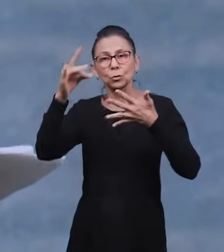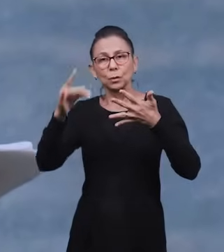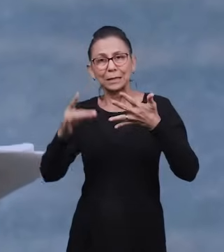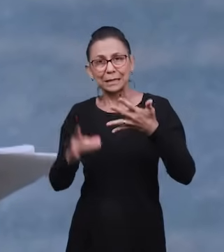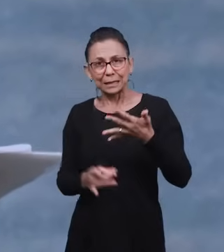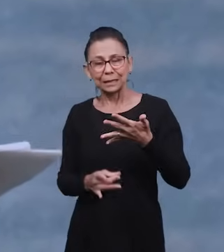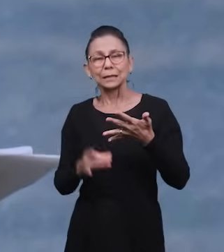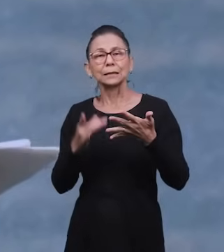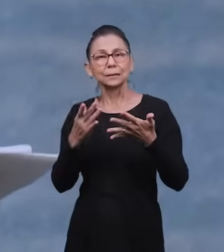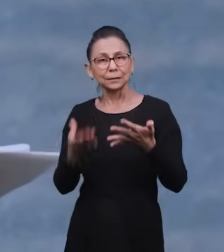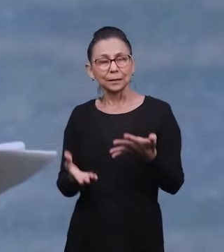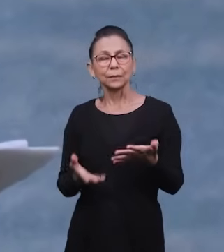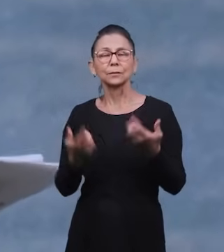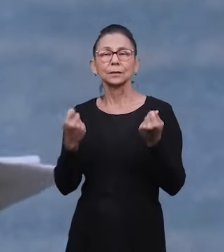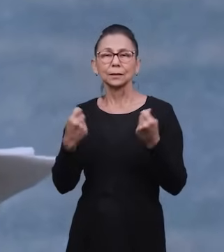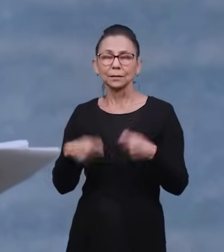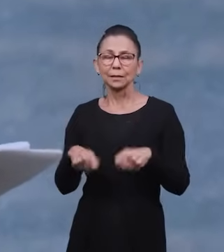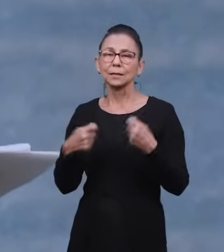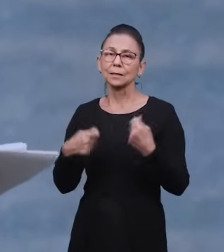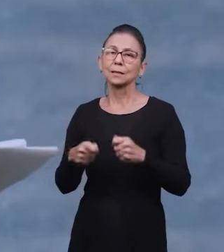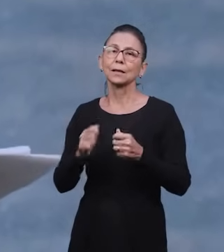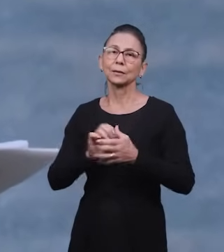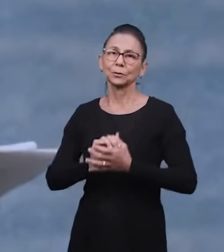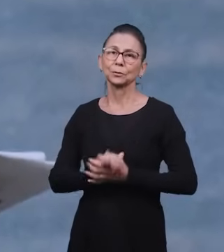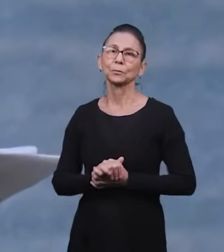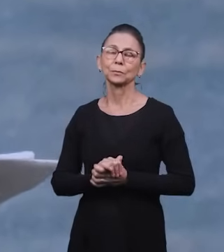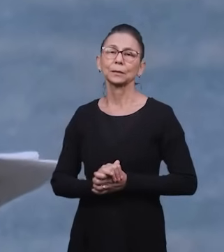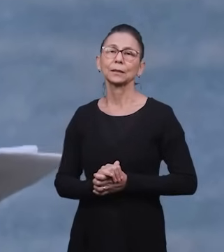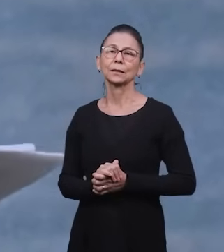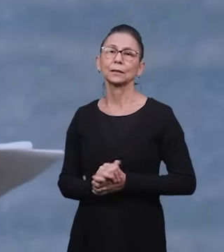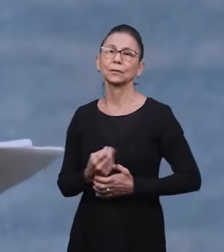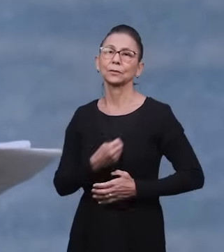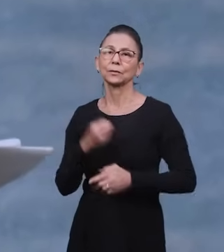Santo. Um só, ele já pode receber lá o